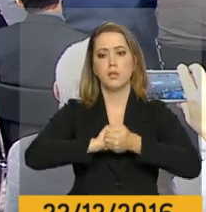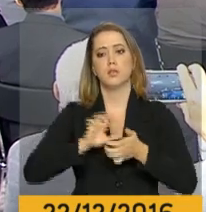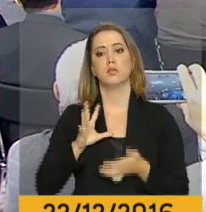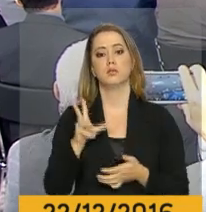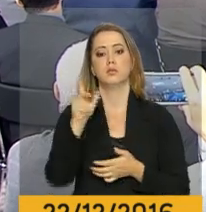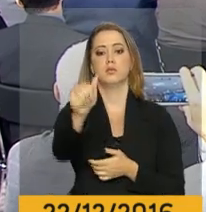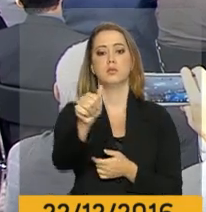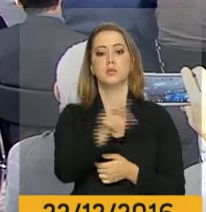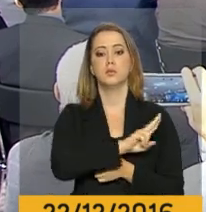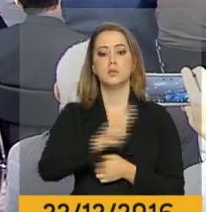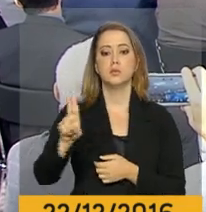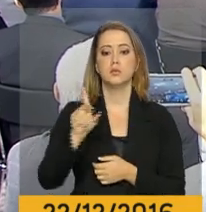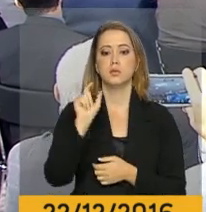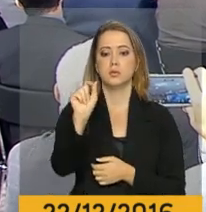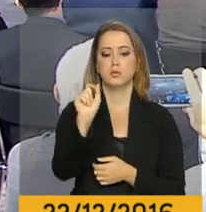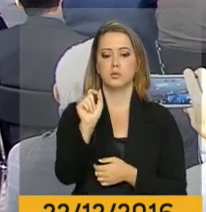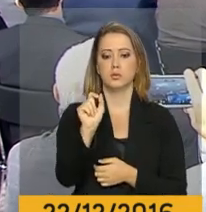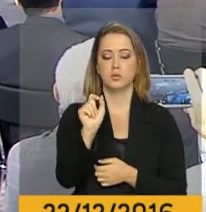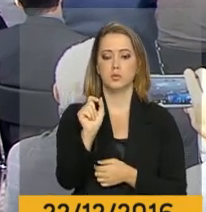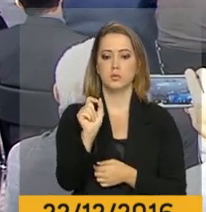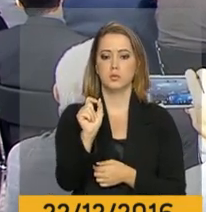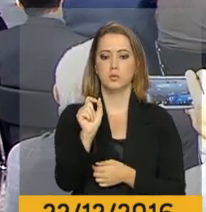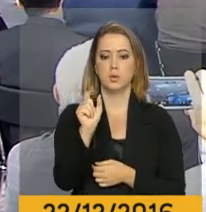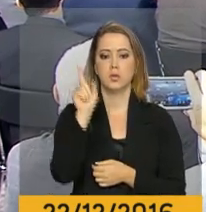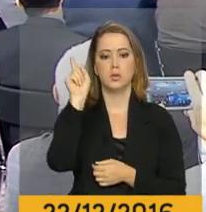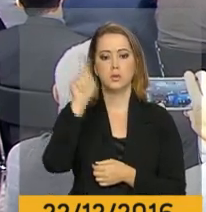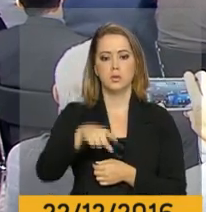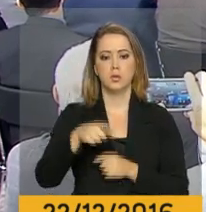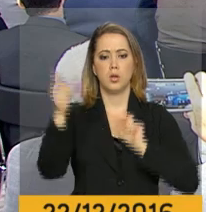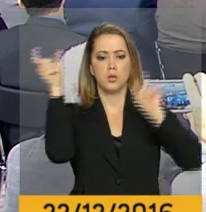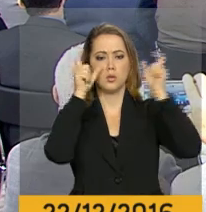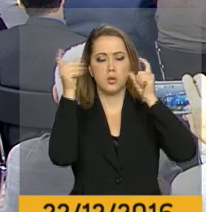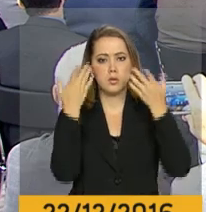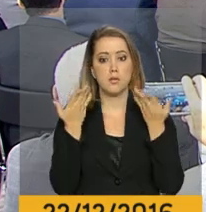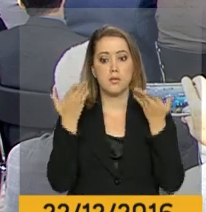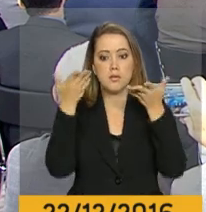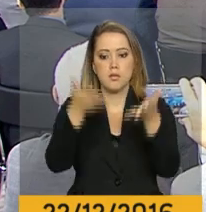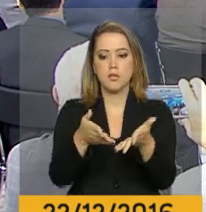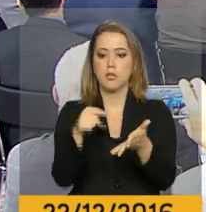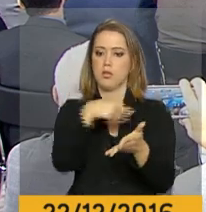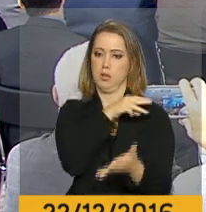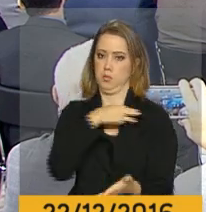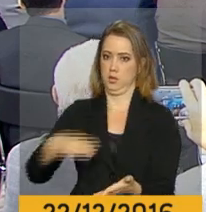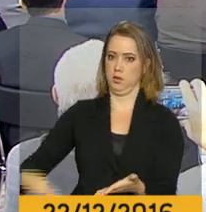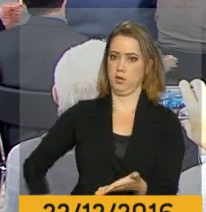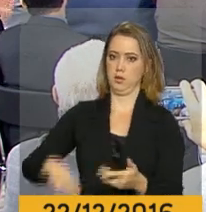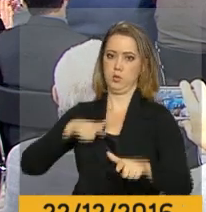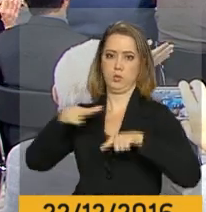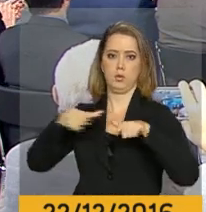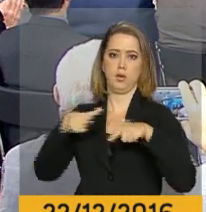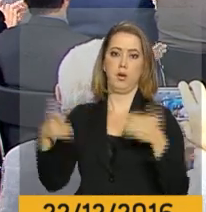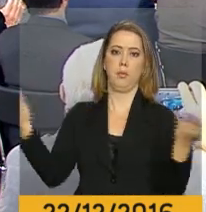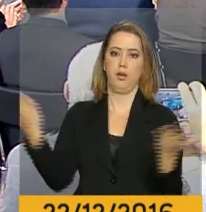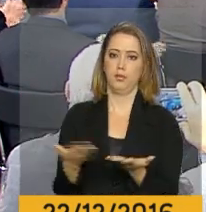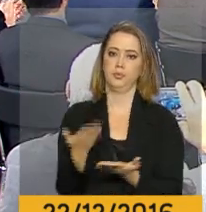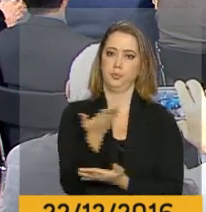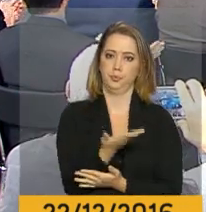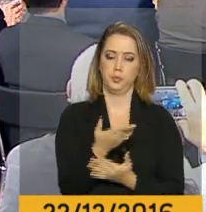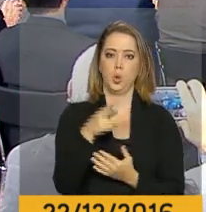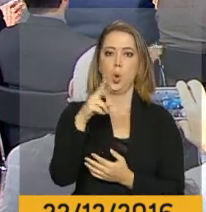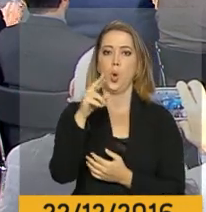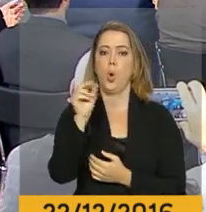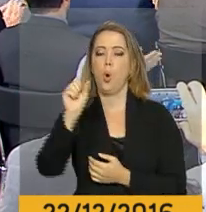nome daquele, digamos assim, que é o centro de nossas atenções nesse momento, que é o ministro Ronaldo Nogueira.